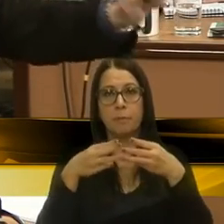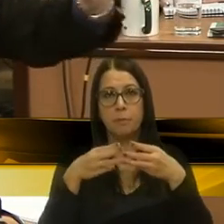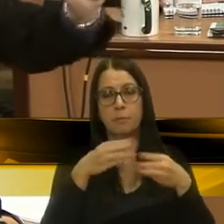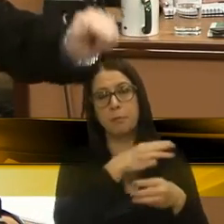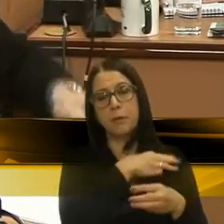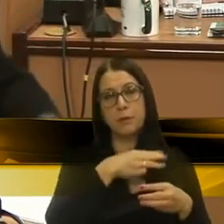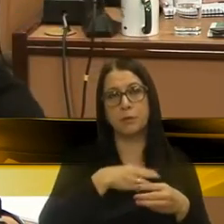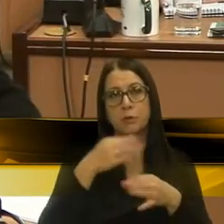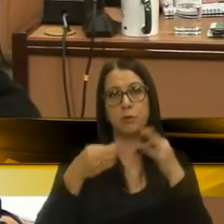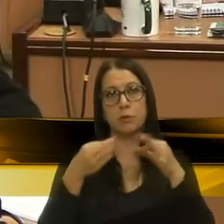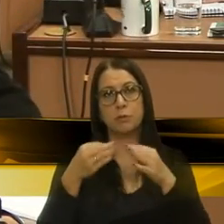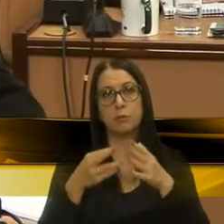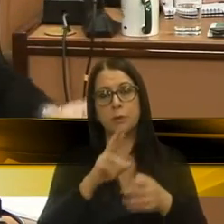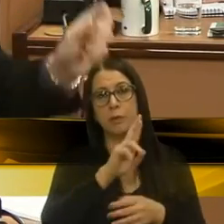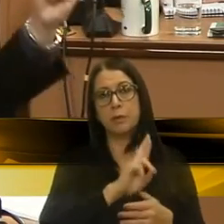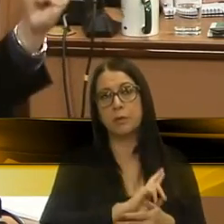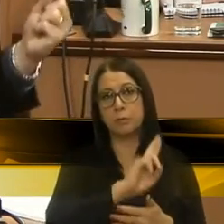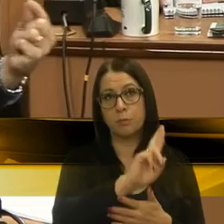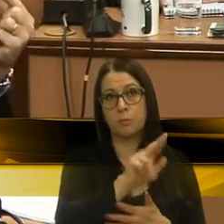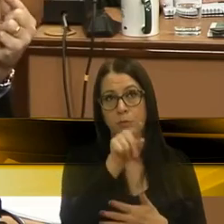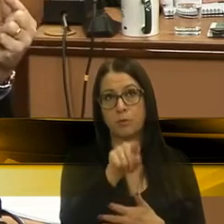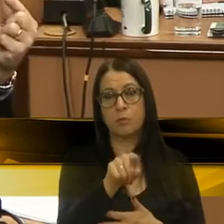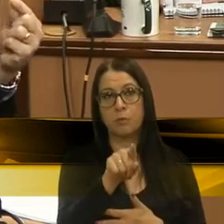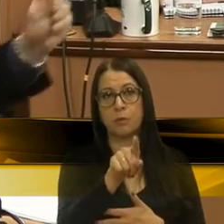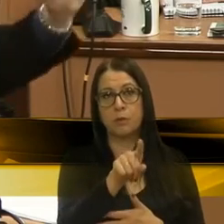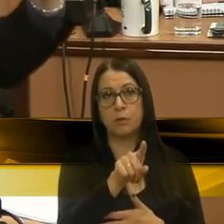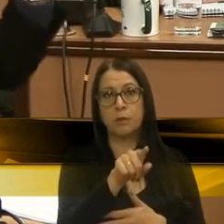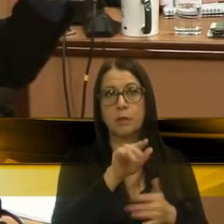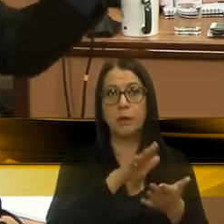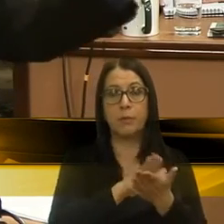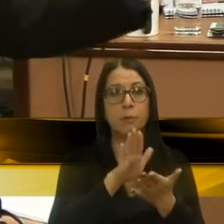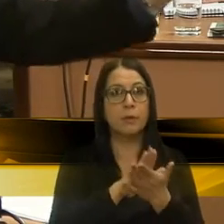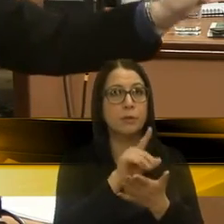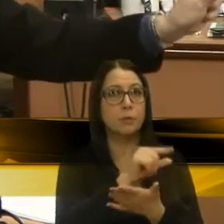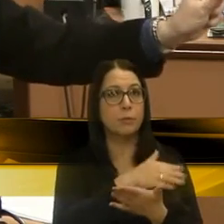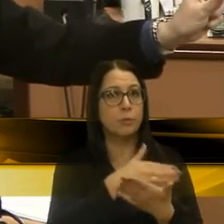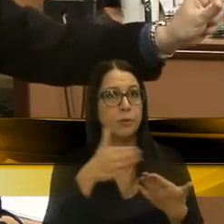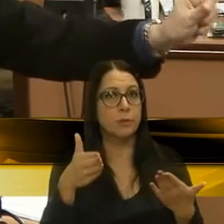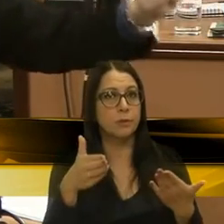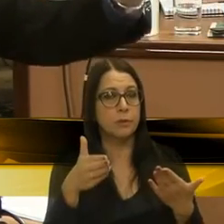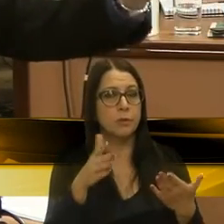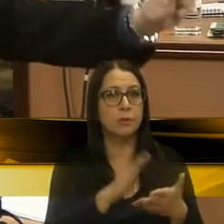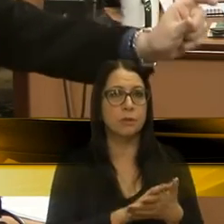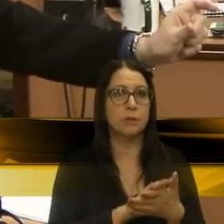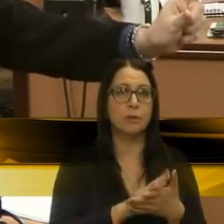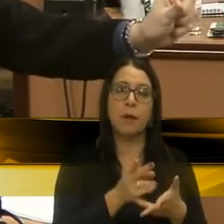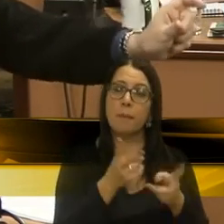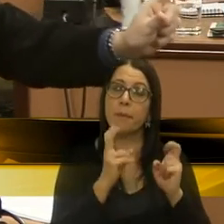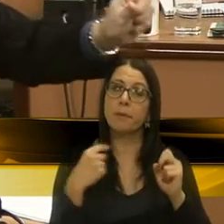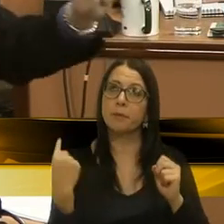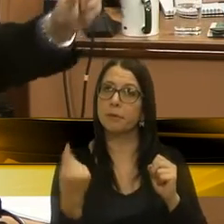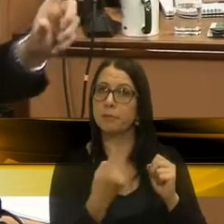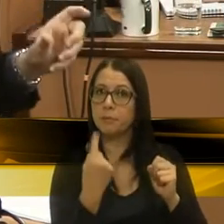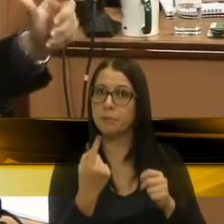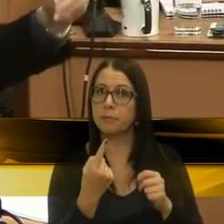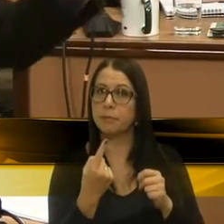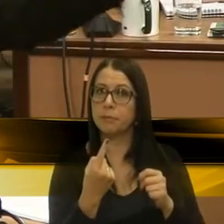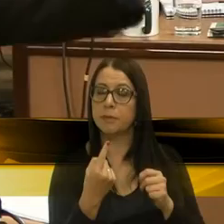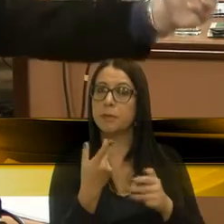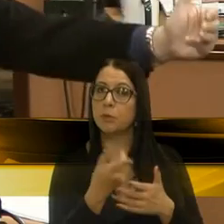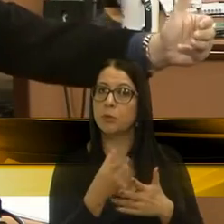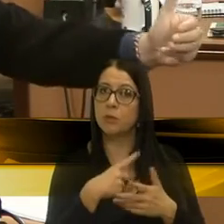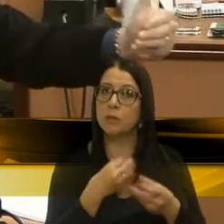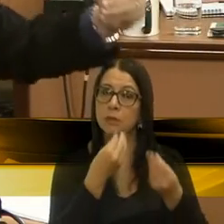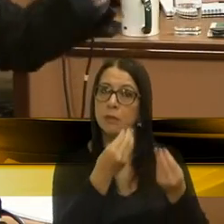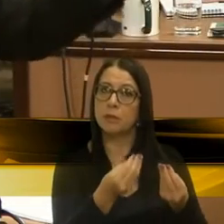responda por essas suspeitas. E essas publicações são apenas a ponta do iceberg. Nós percebemos, né, que a fonte que